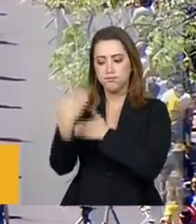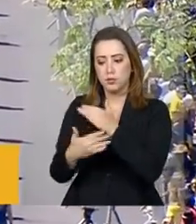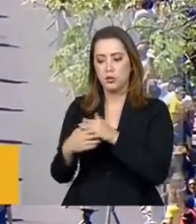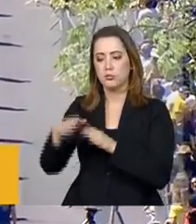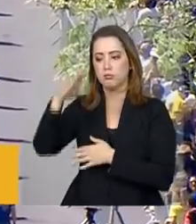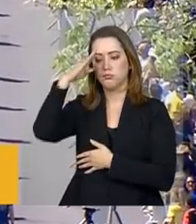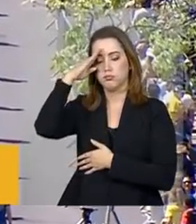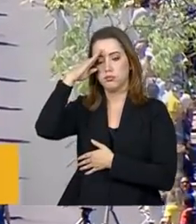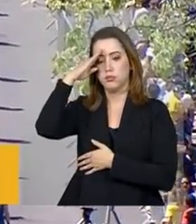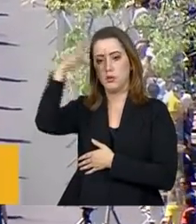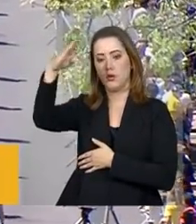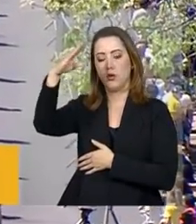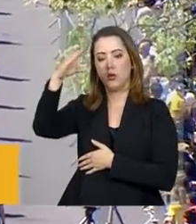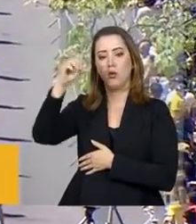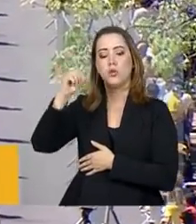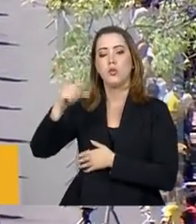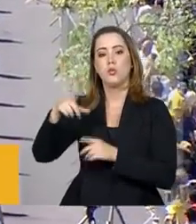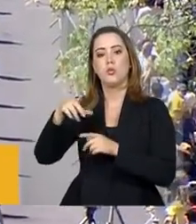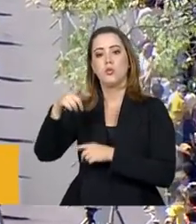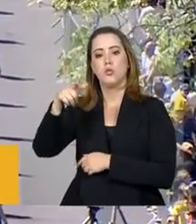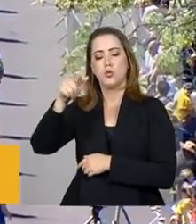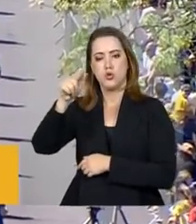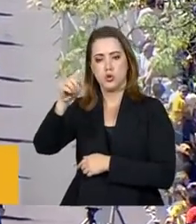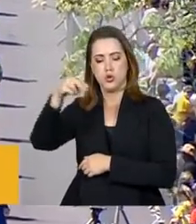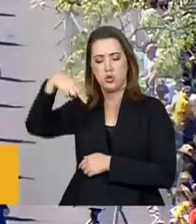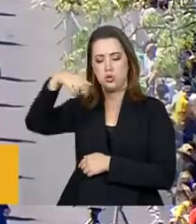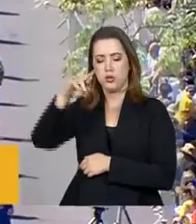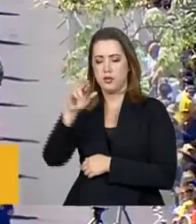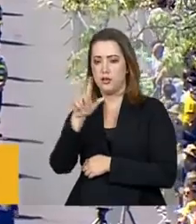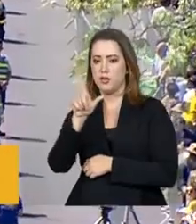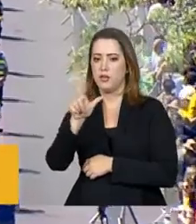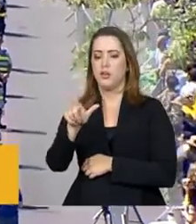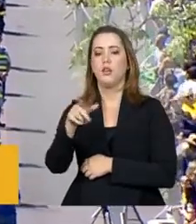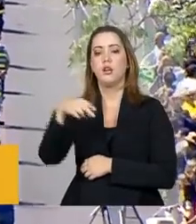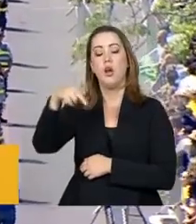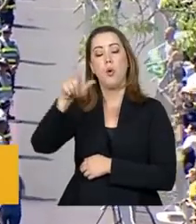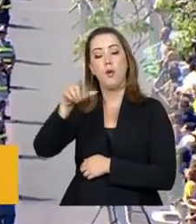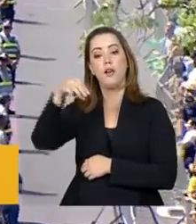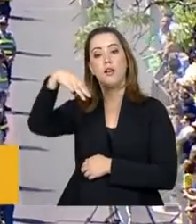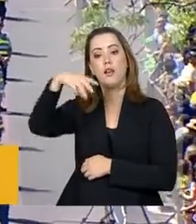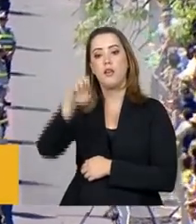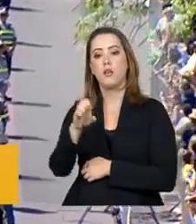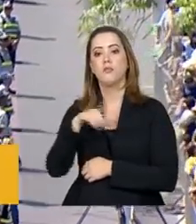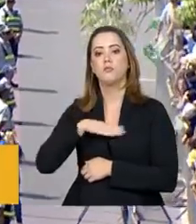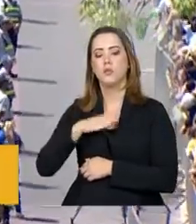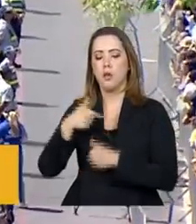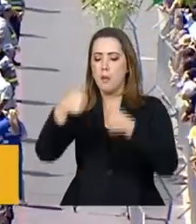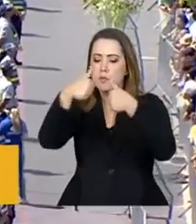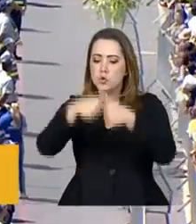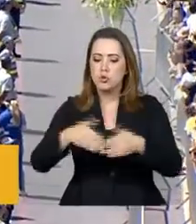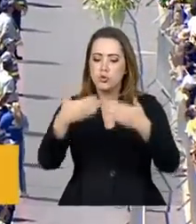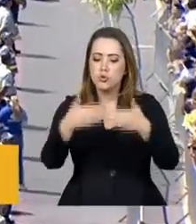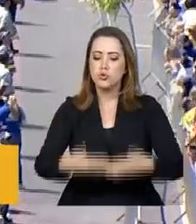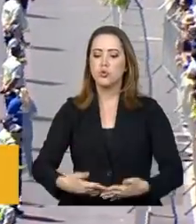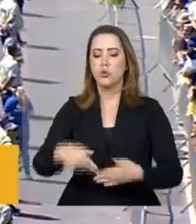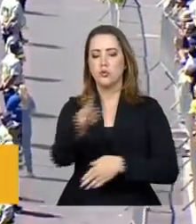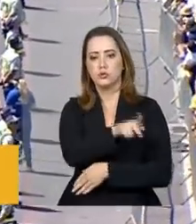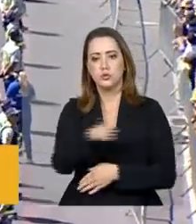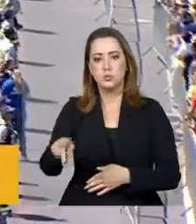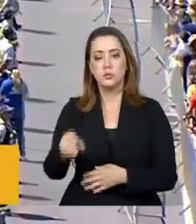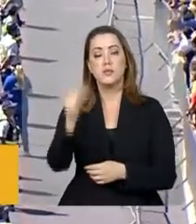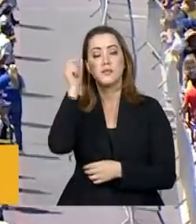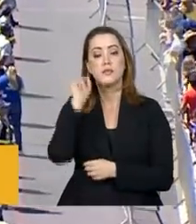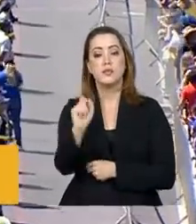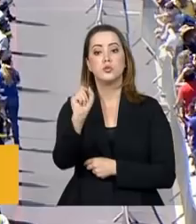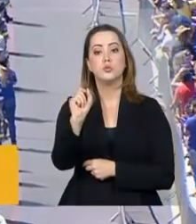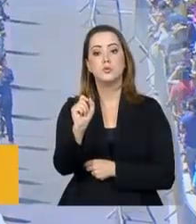do Comando Militar do Planalto, general Leme, apresentou-se novamente ao presidente para